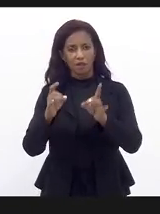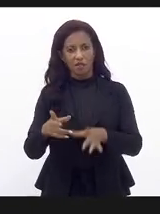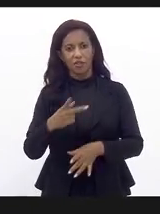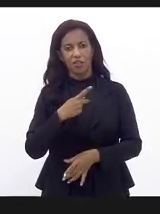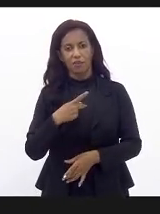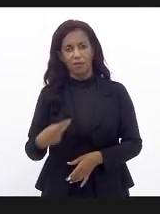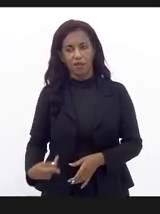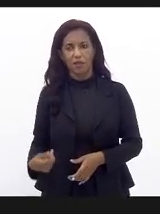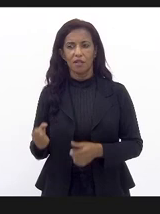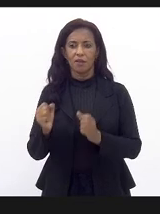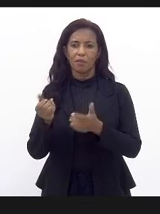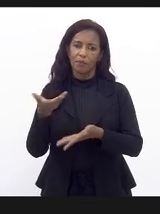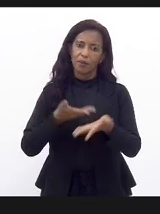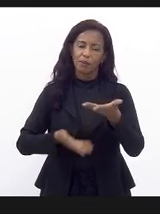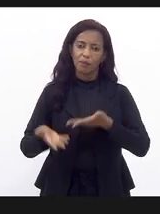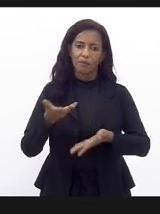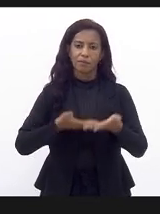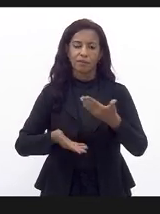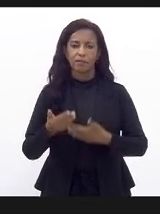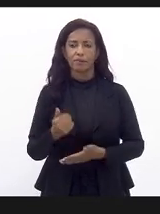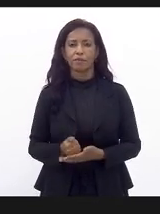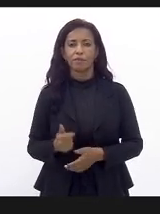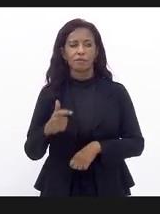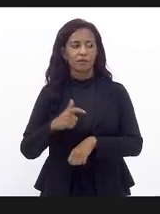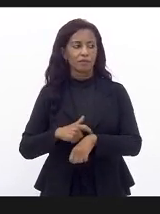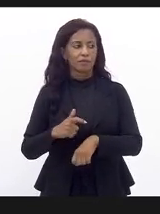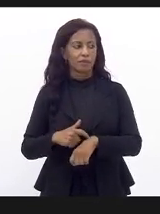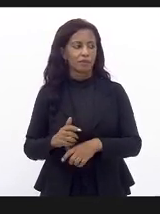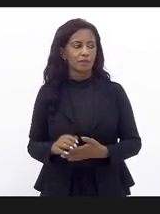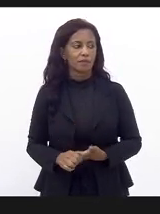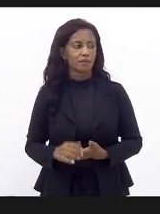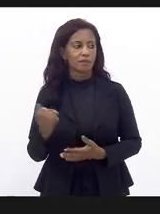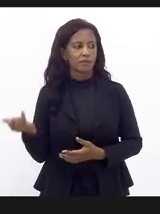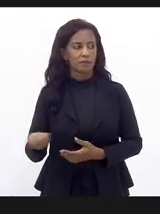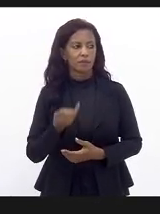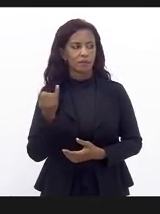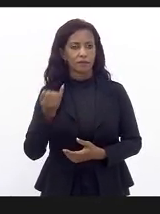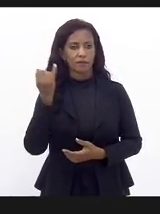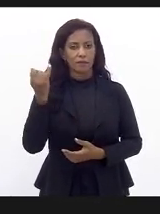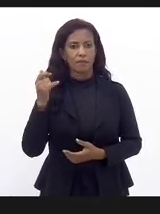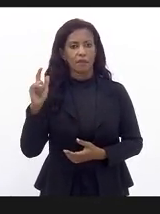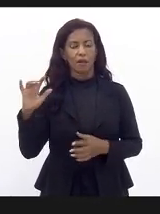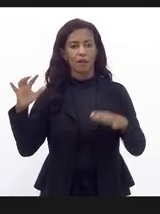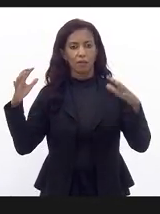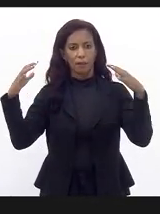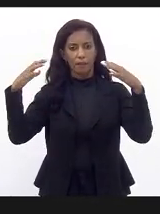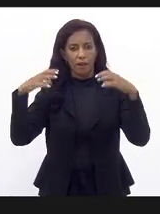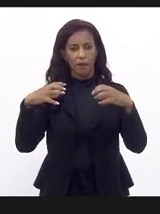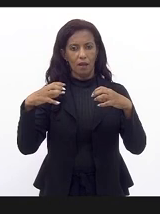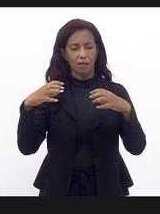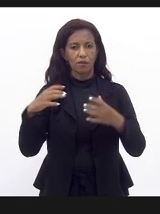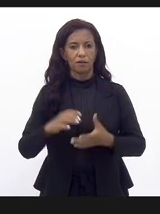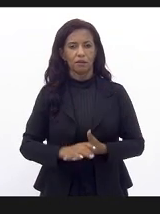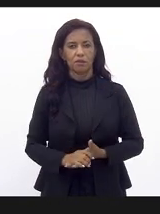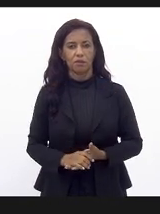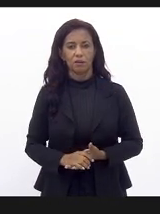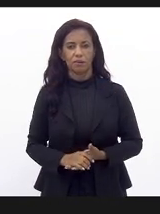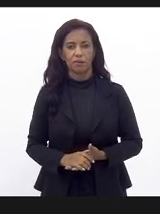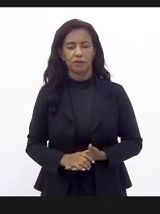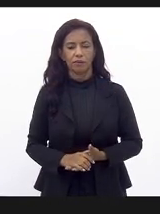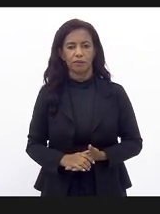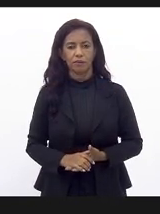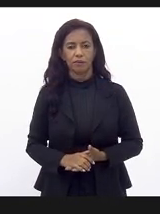presidência para poder participar desse momento importante lá no Palácio Tiradentes. Gostaria